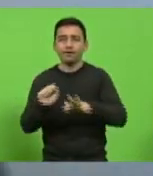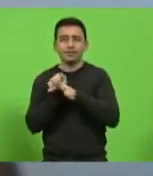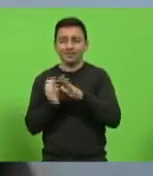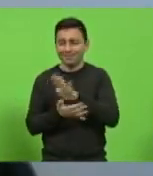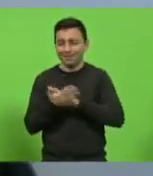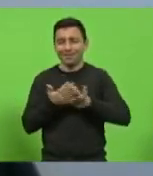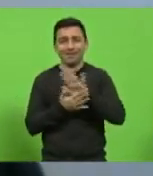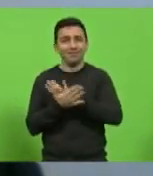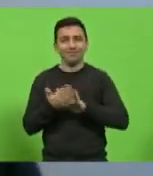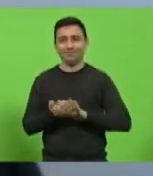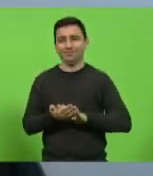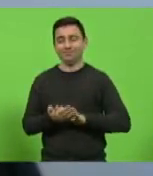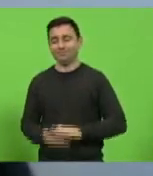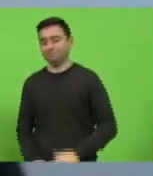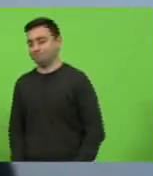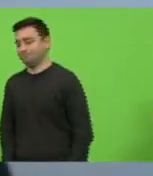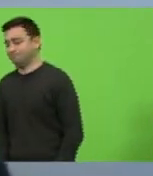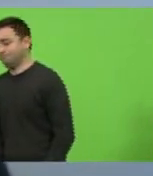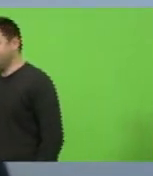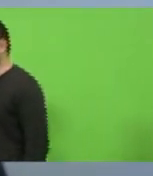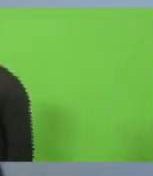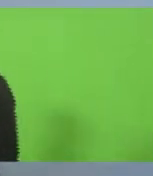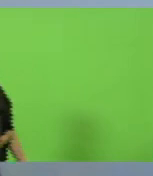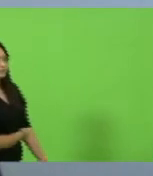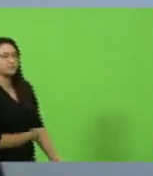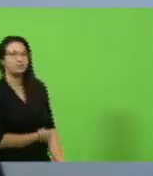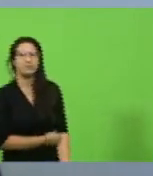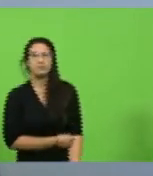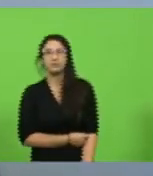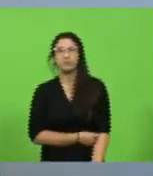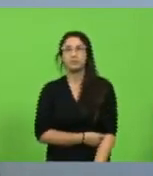uma vez que a preparação do projeto se deu em